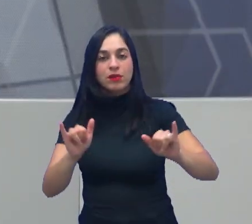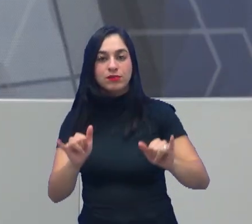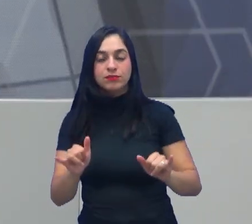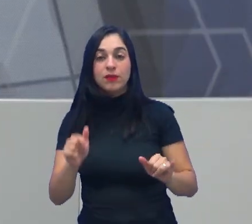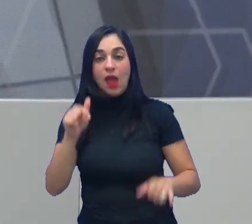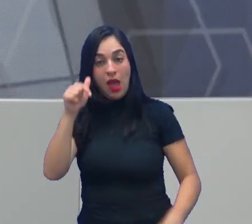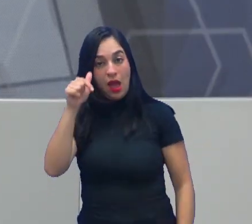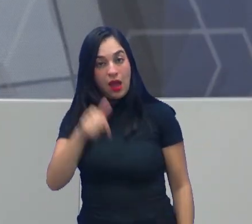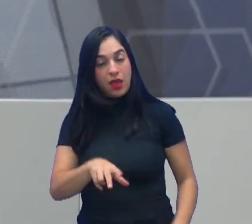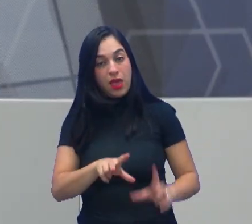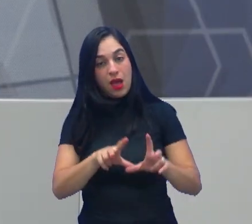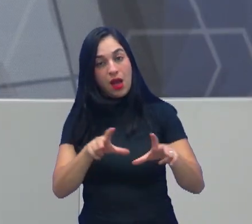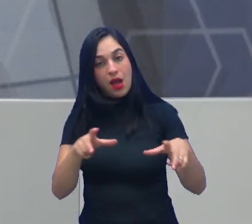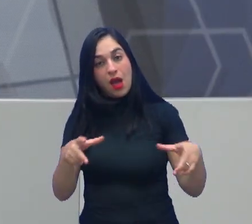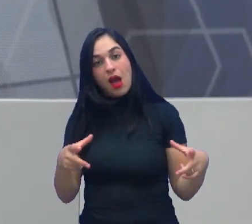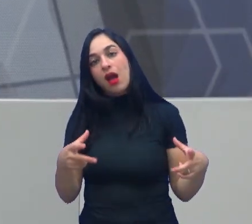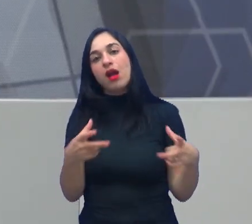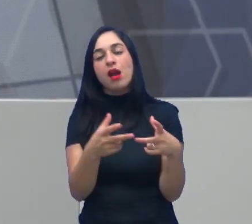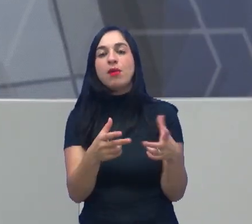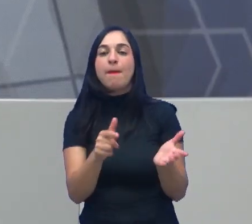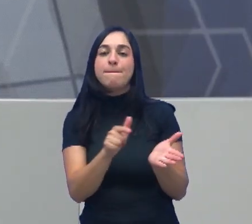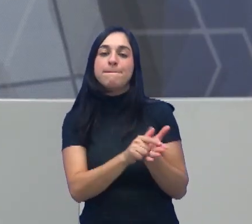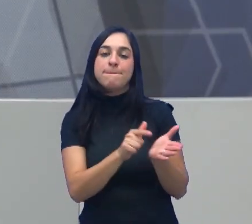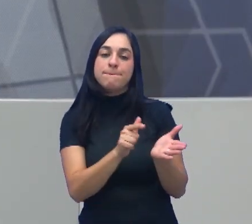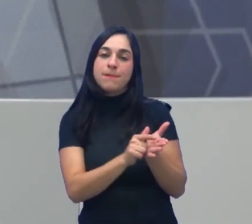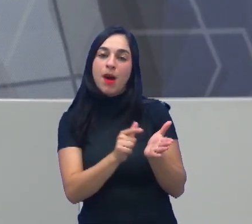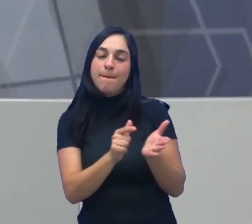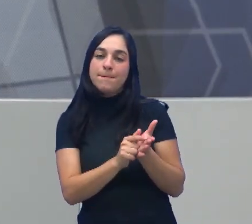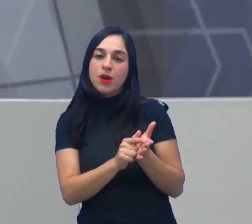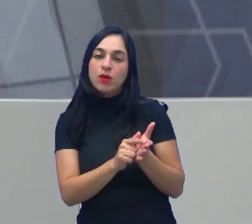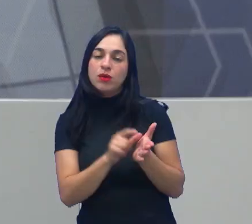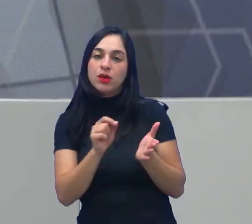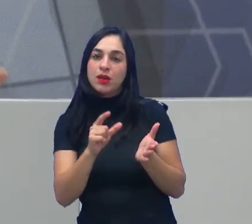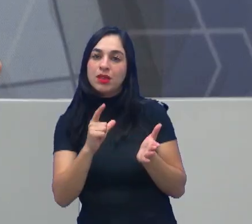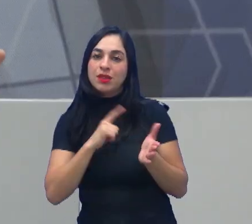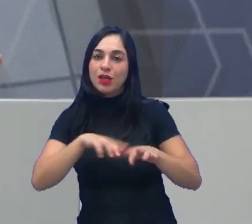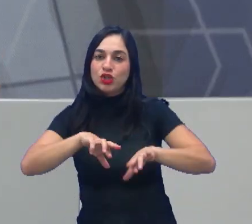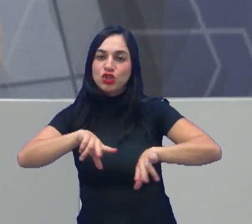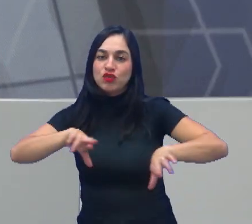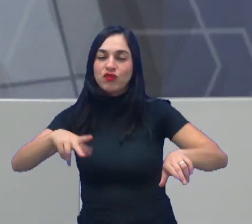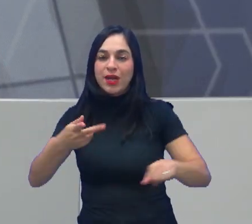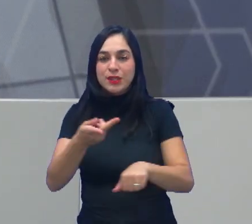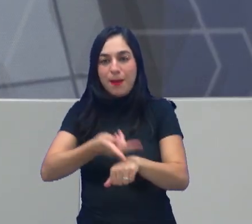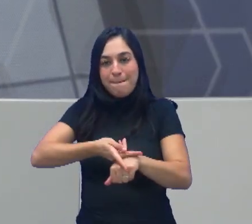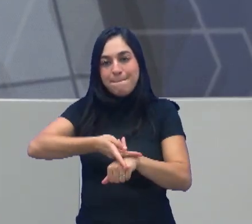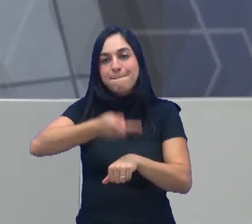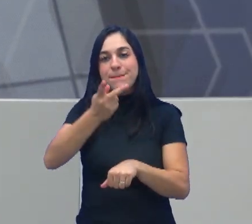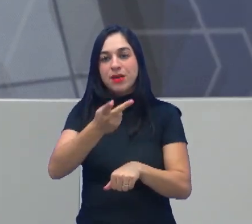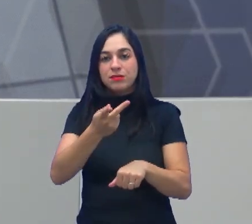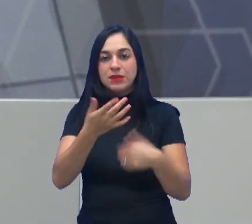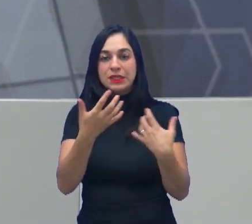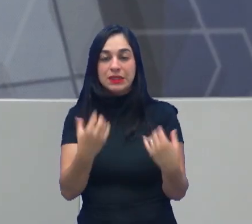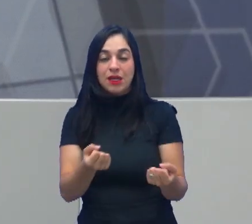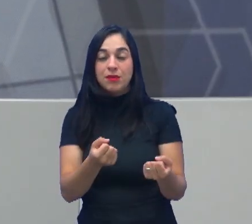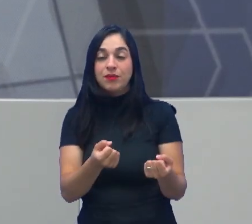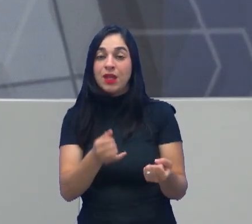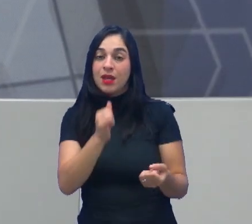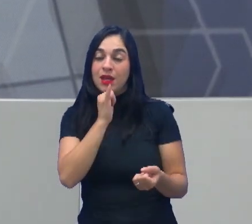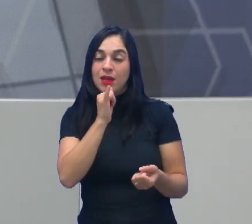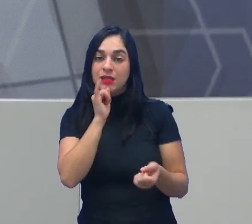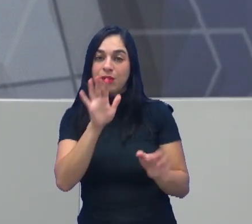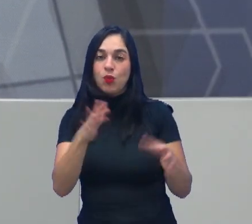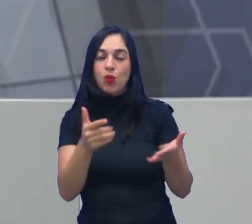do ponto de vista das cartilhas, já recebeu vários prêmios, né? Por exemplo, a cartilha, quando